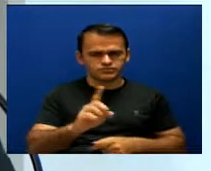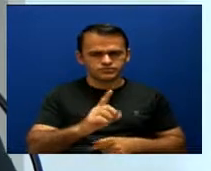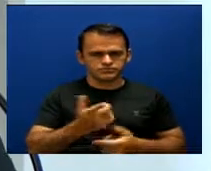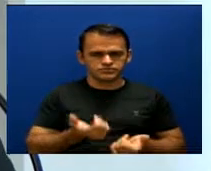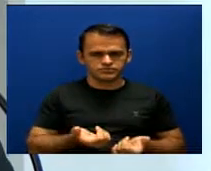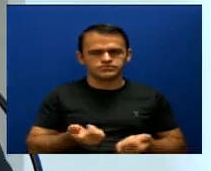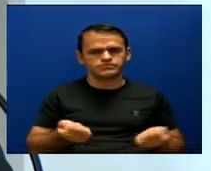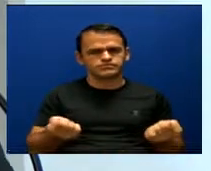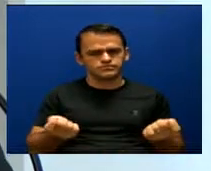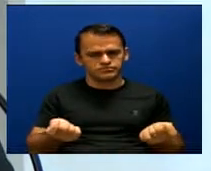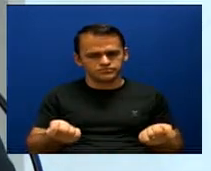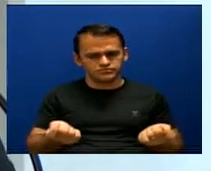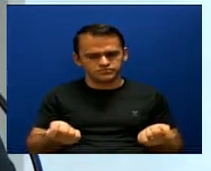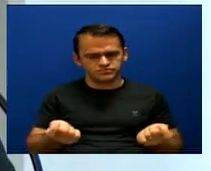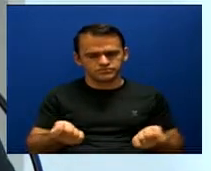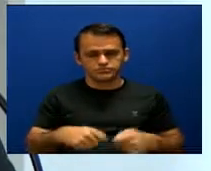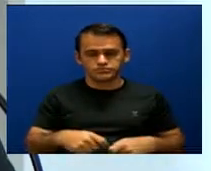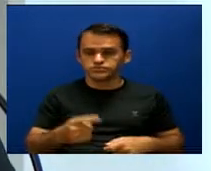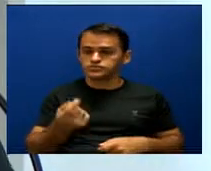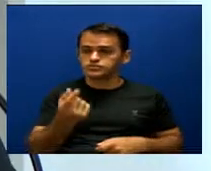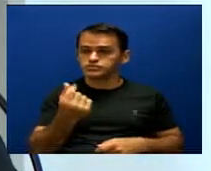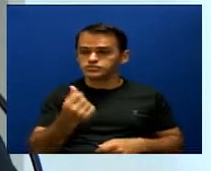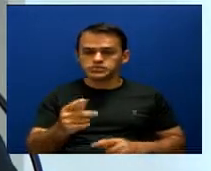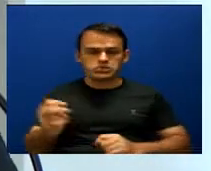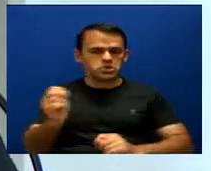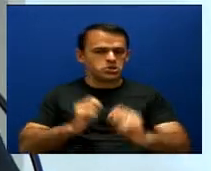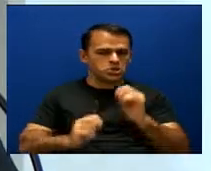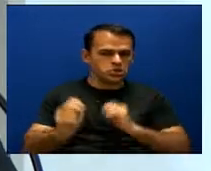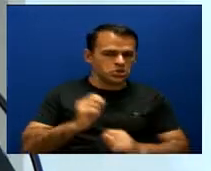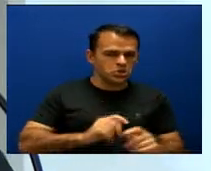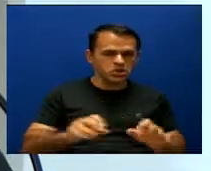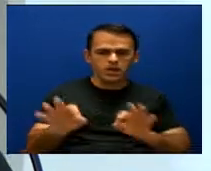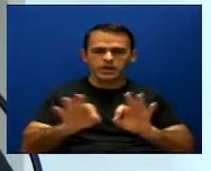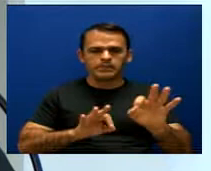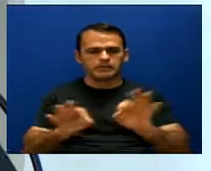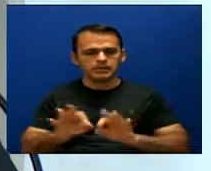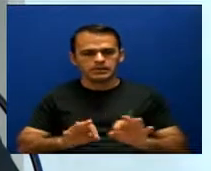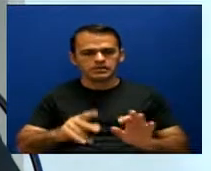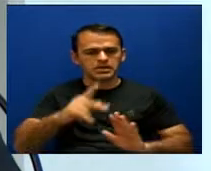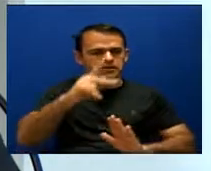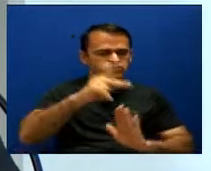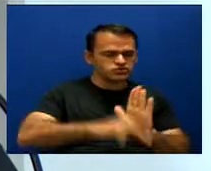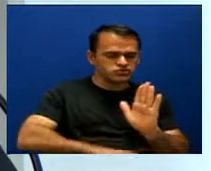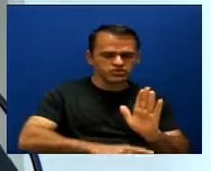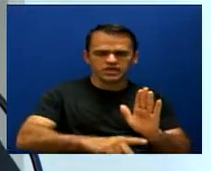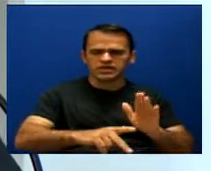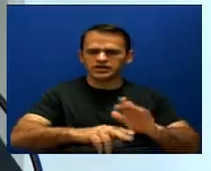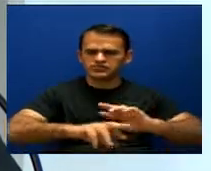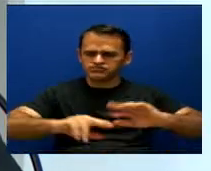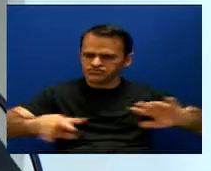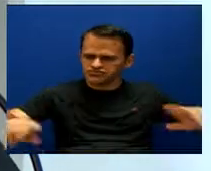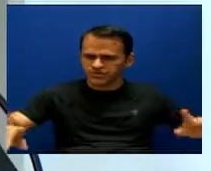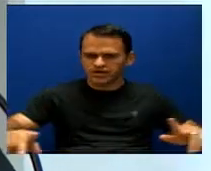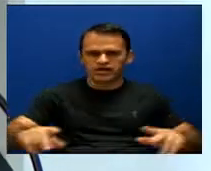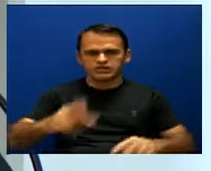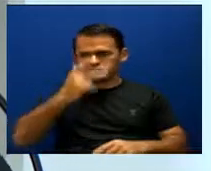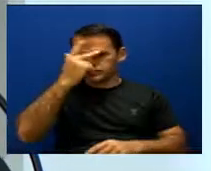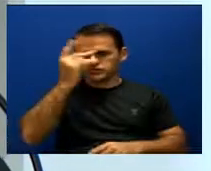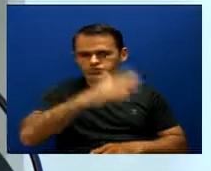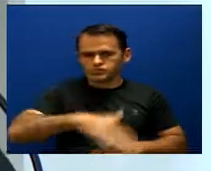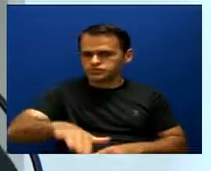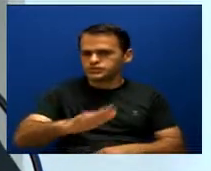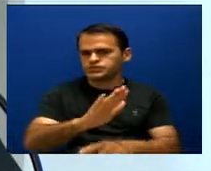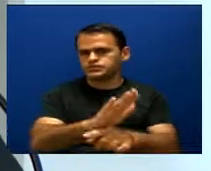dinheiro, nós poderíamos estar fazendo hoje vários projetos, vários programas, frente a essa população que hoje